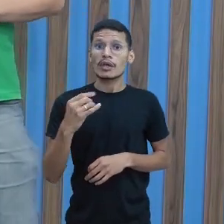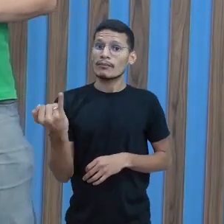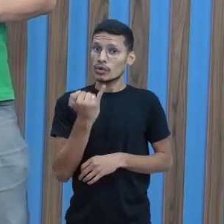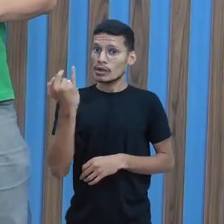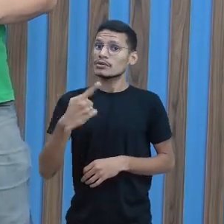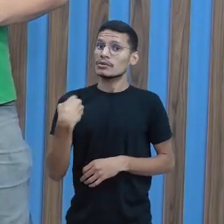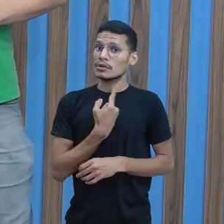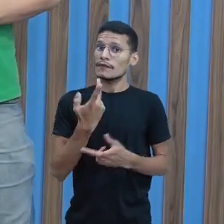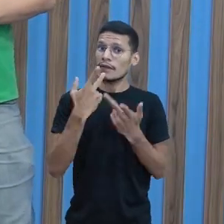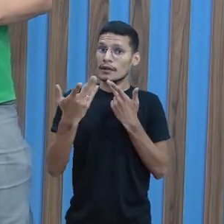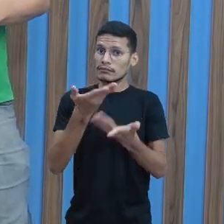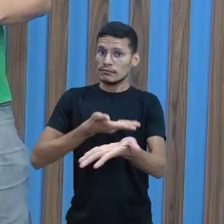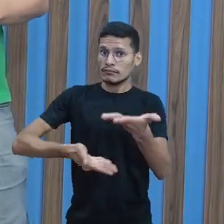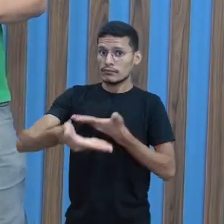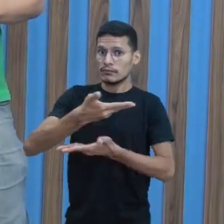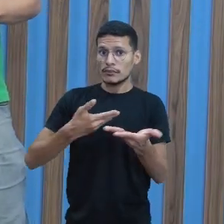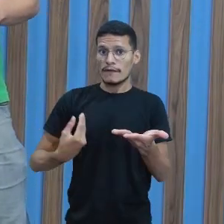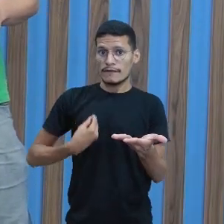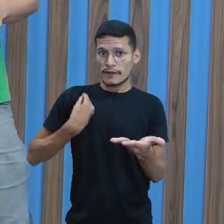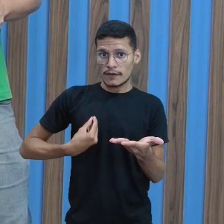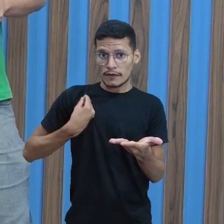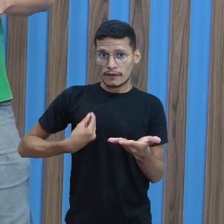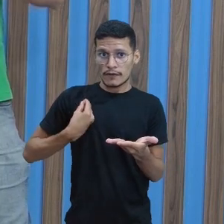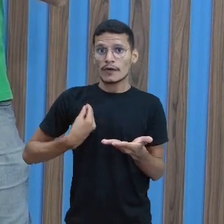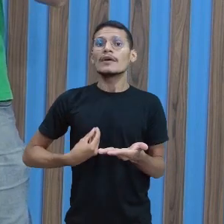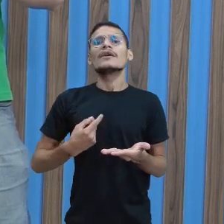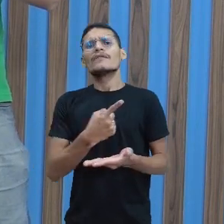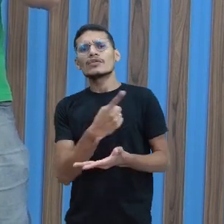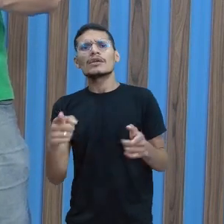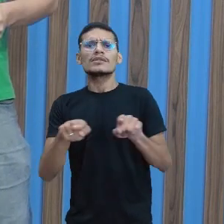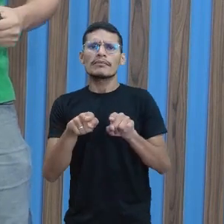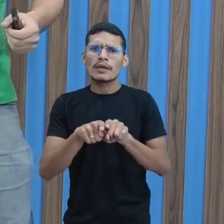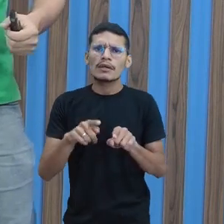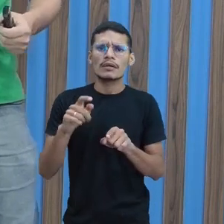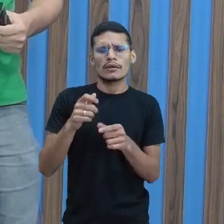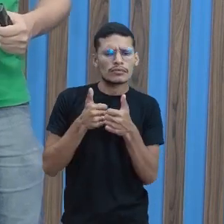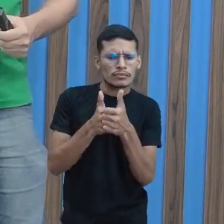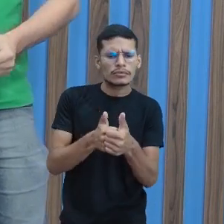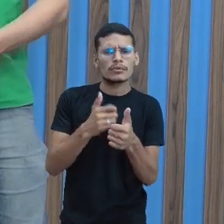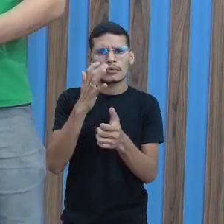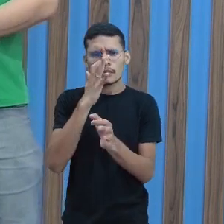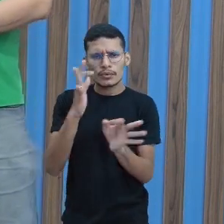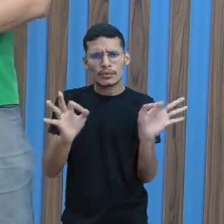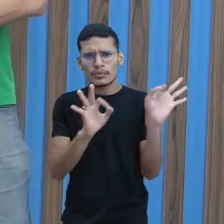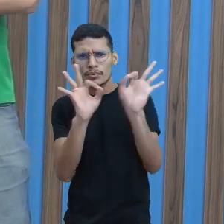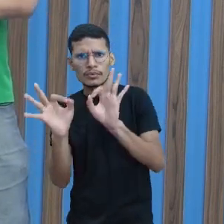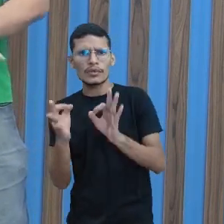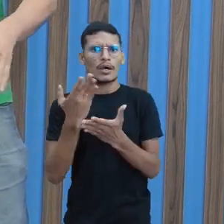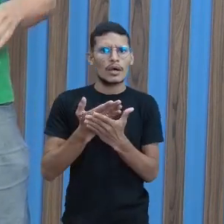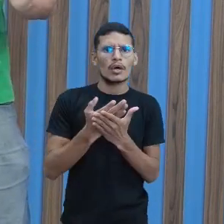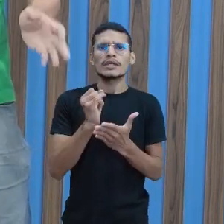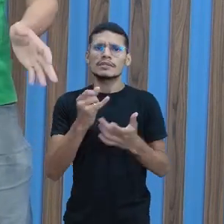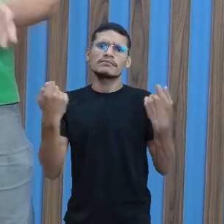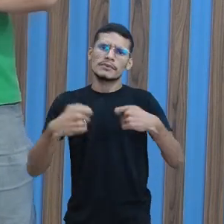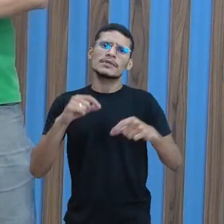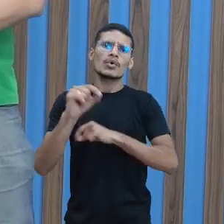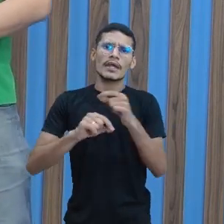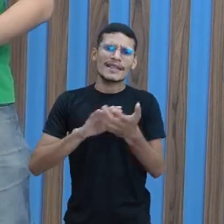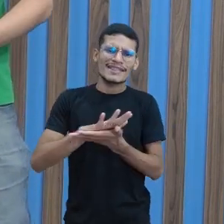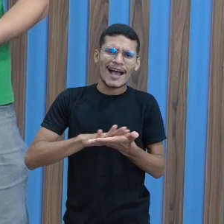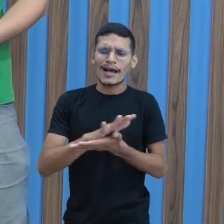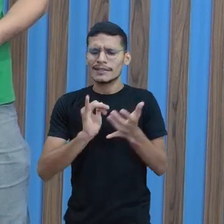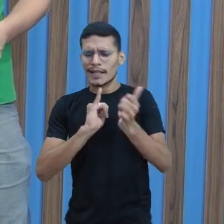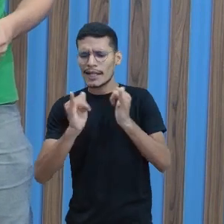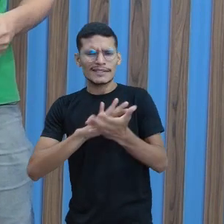importante essa interação de vocês aí ao vivo, tá certo? E aí vocês também podem acompanhar as aulas, assistir às aulas sem precisar utilizar nenhuma internet, nem Wi-Fi, nem